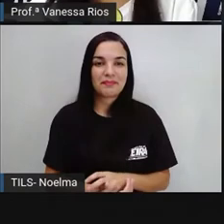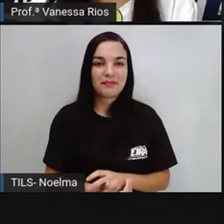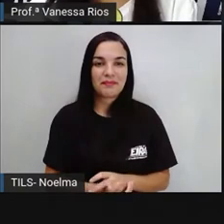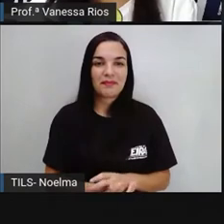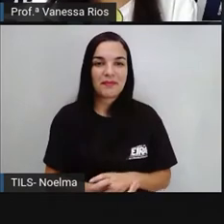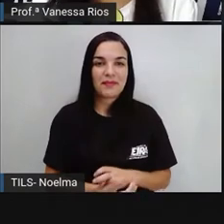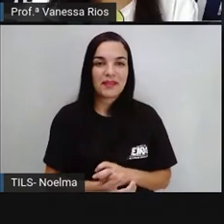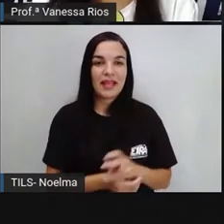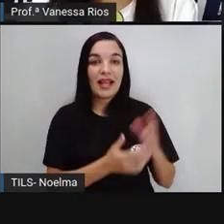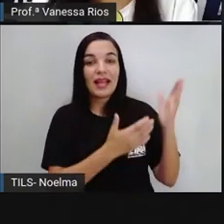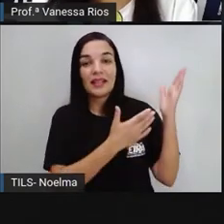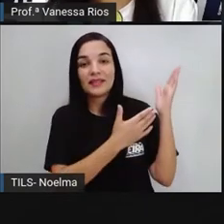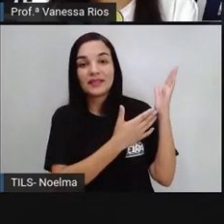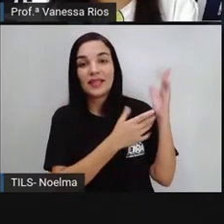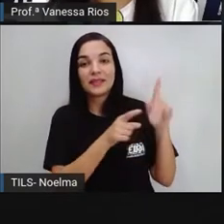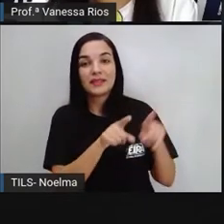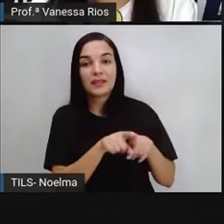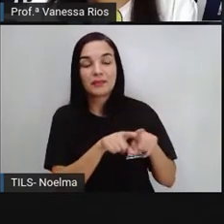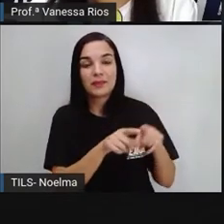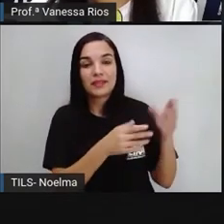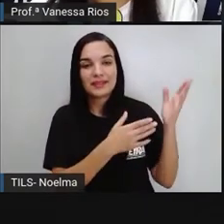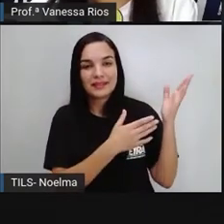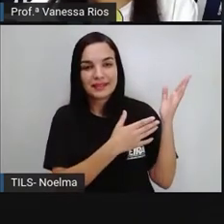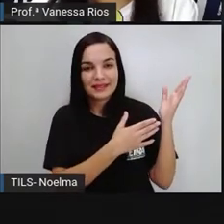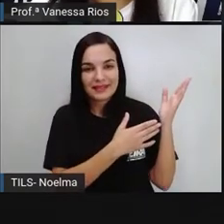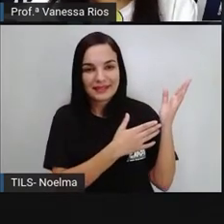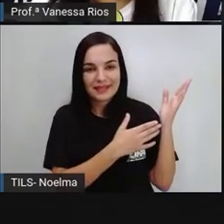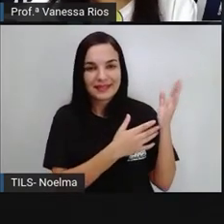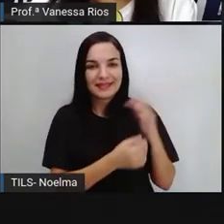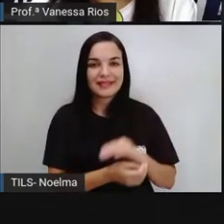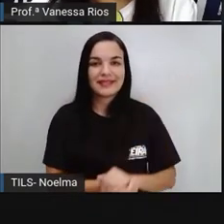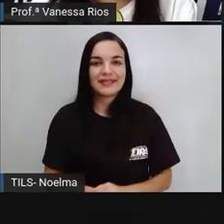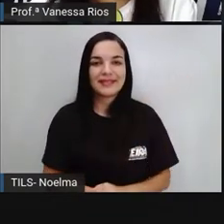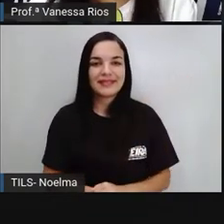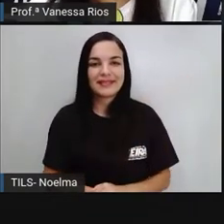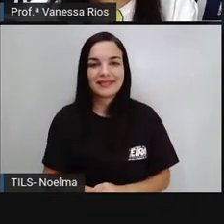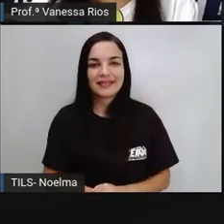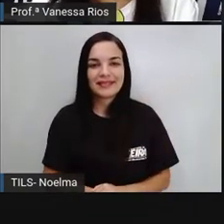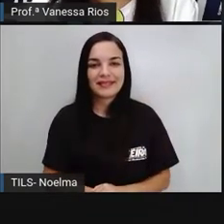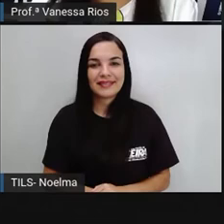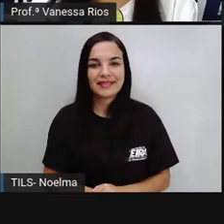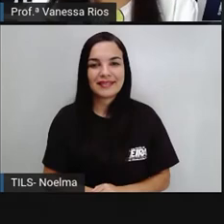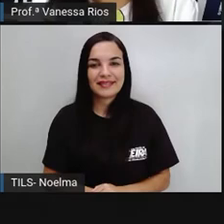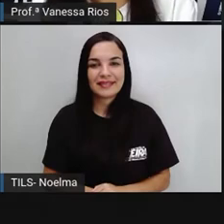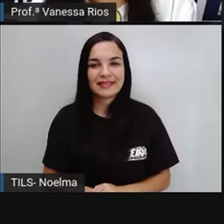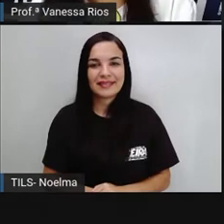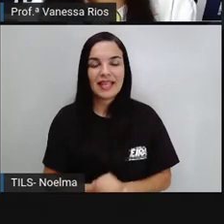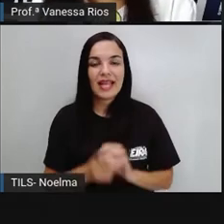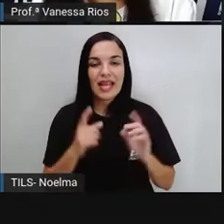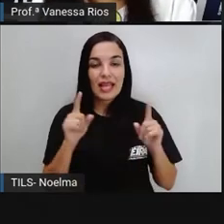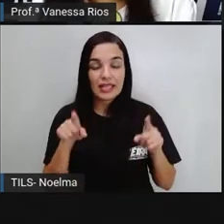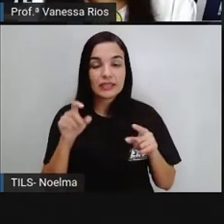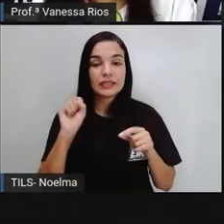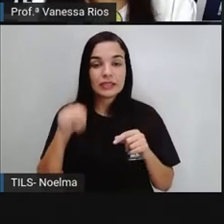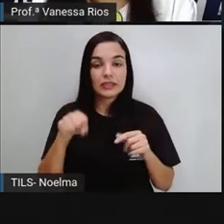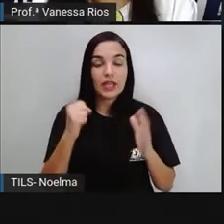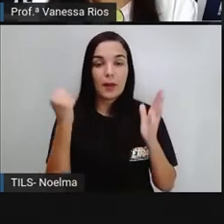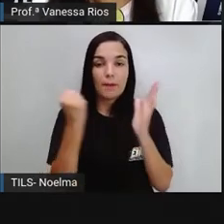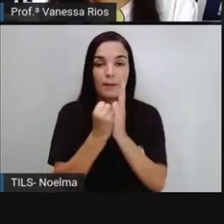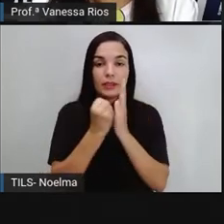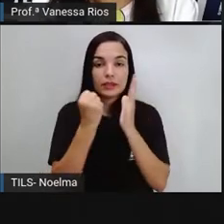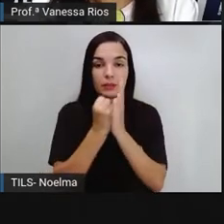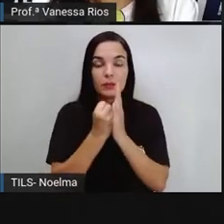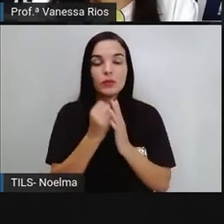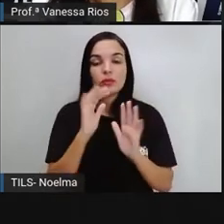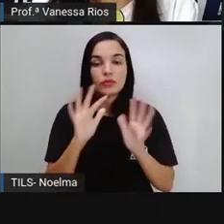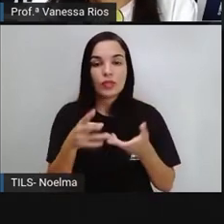Esse aqui é um outro coreto, o coreto da Praça Freud da Mota. Então, esses sim aí são bens materiais que precisam